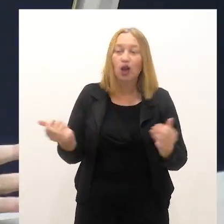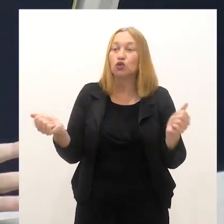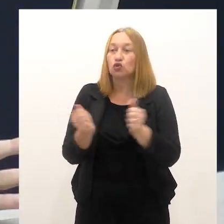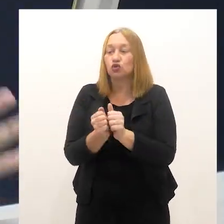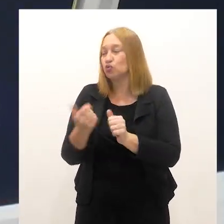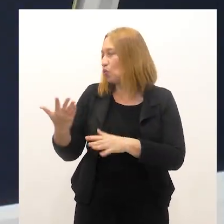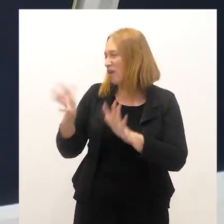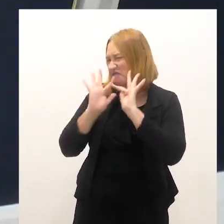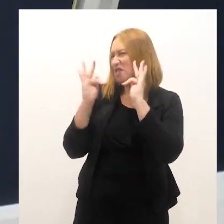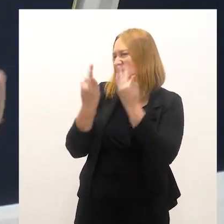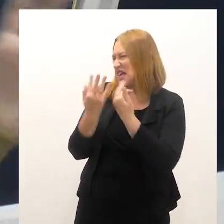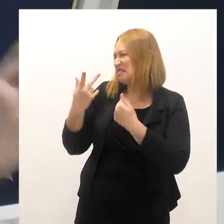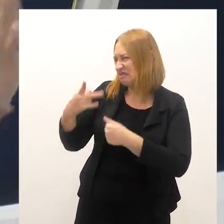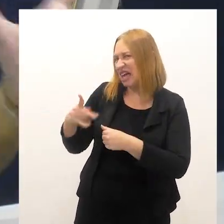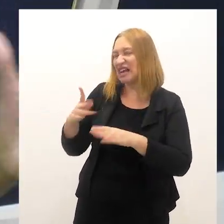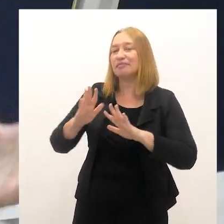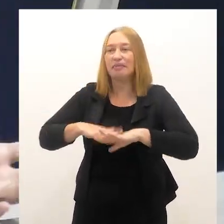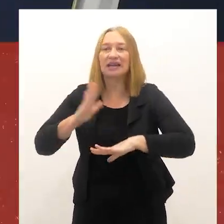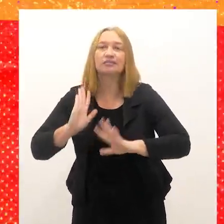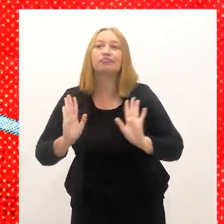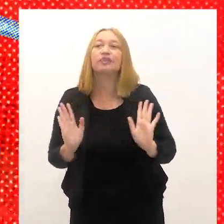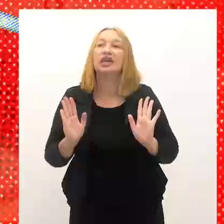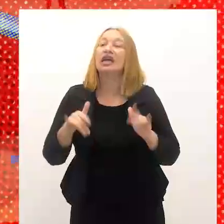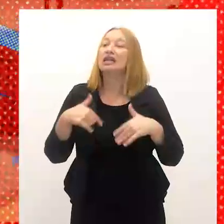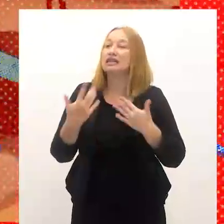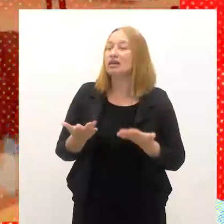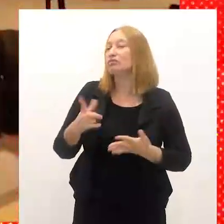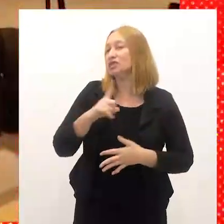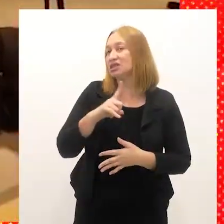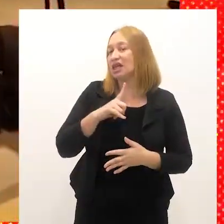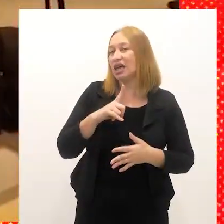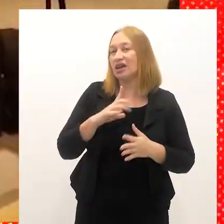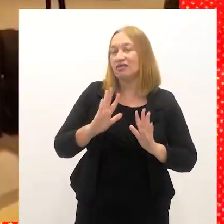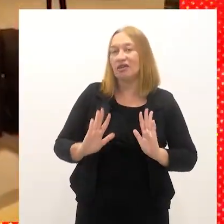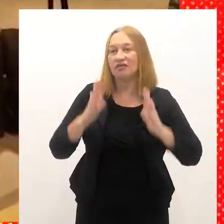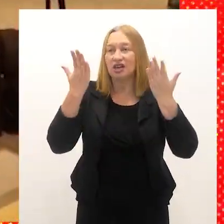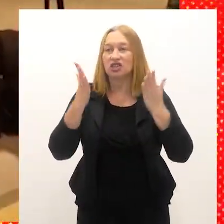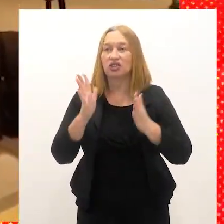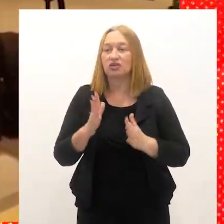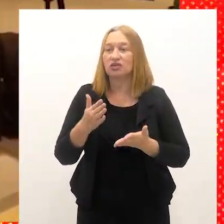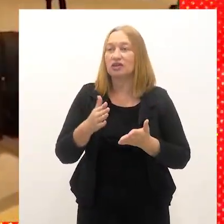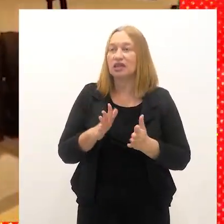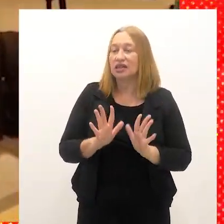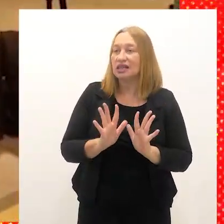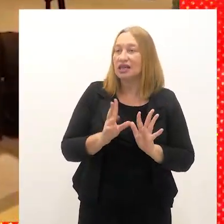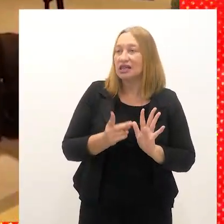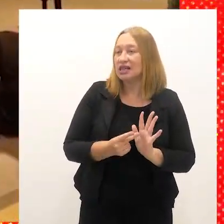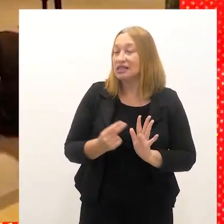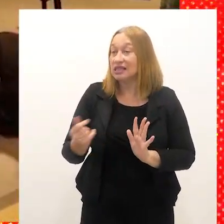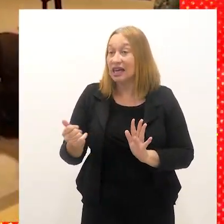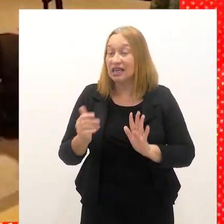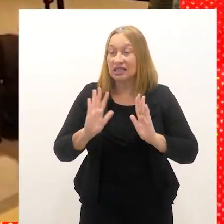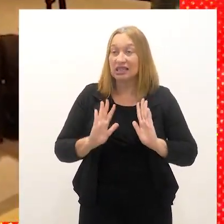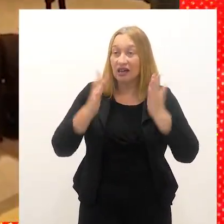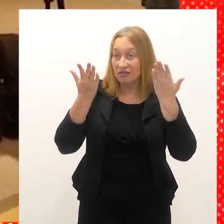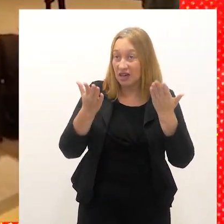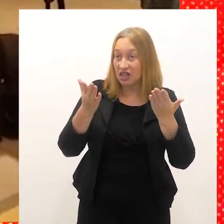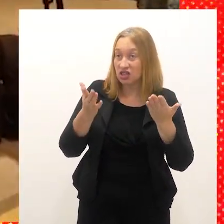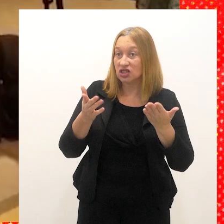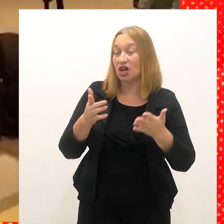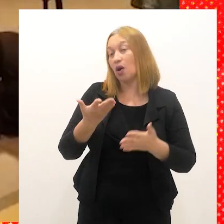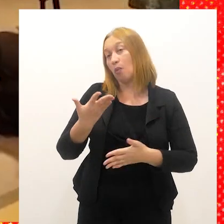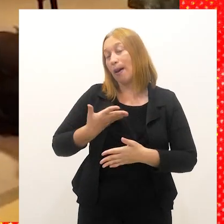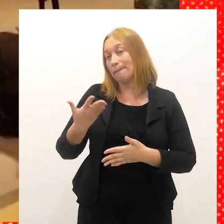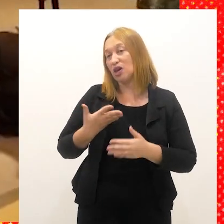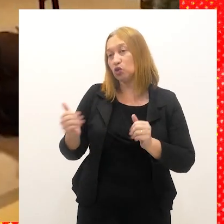assistir, junto com familiares dela e tudo mais. E aí teve o evento, na saída do evento, eu e